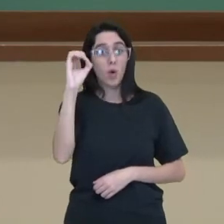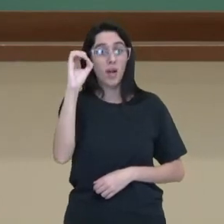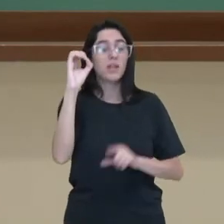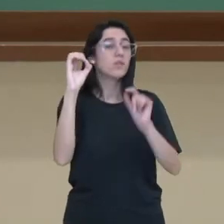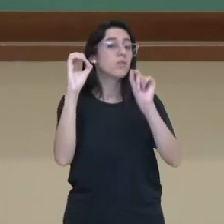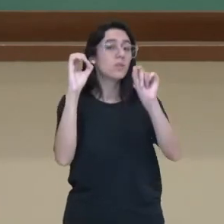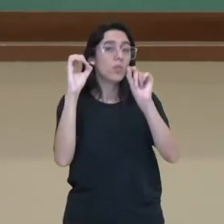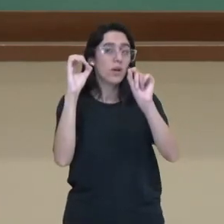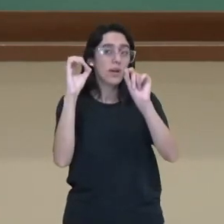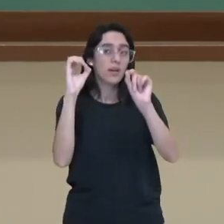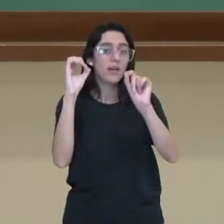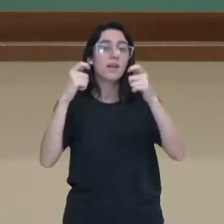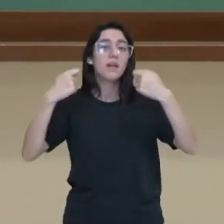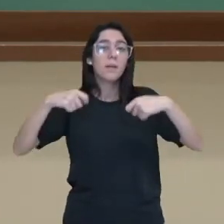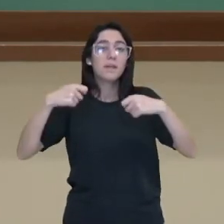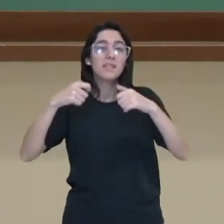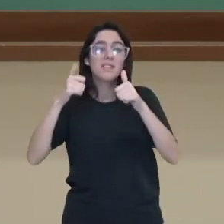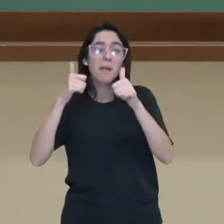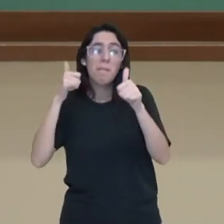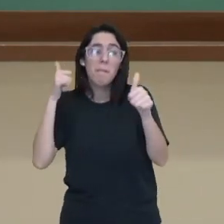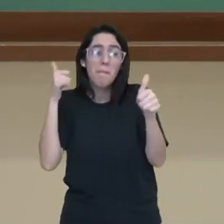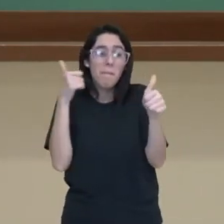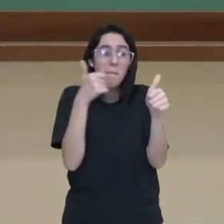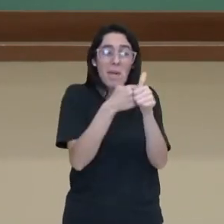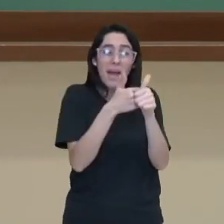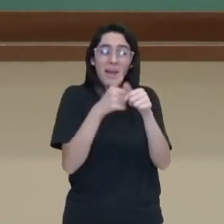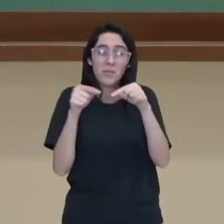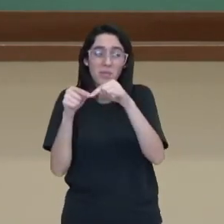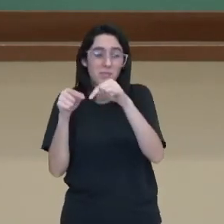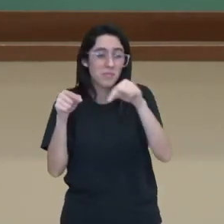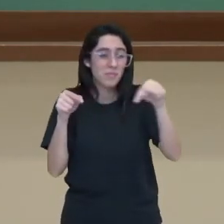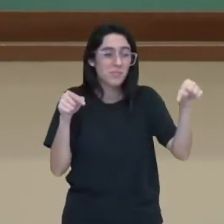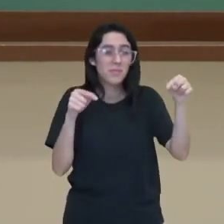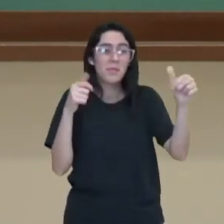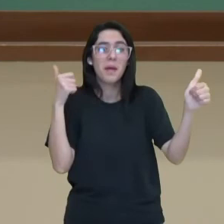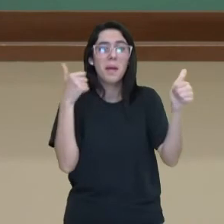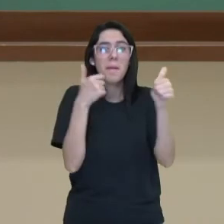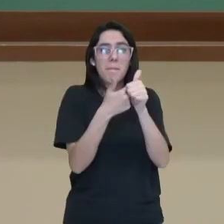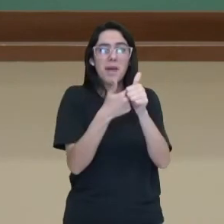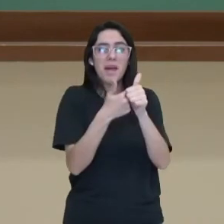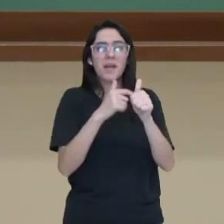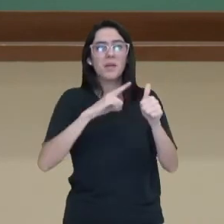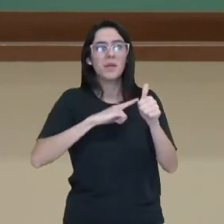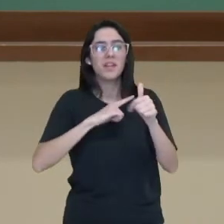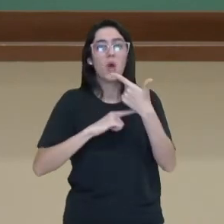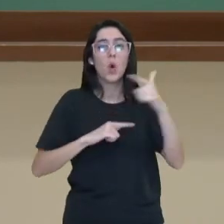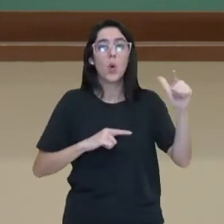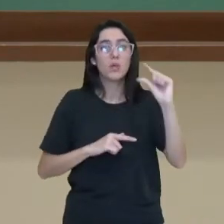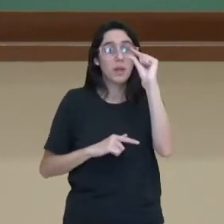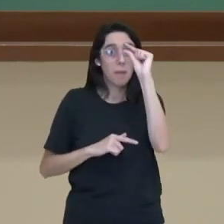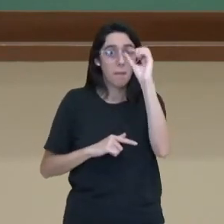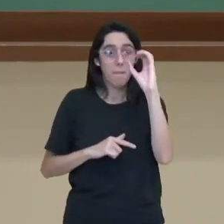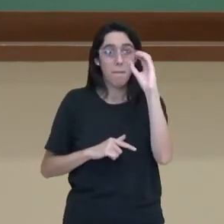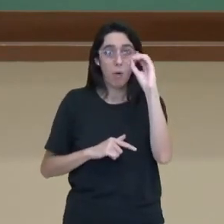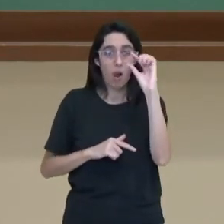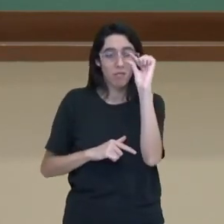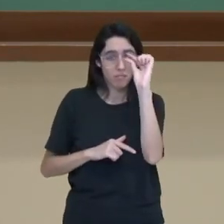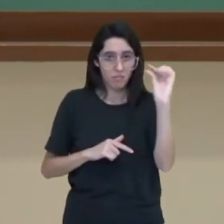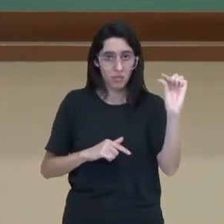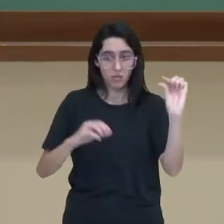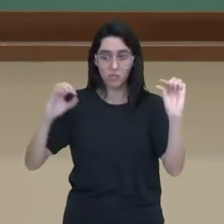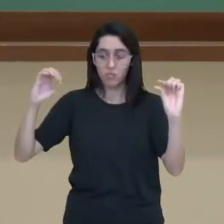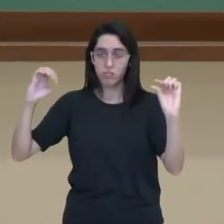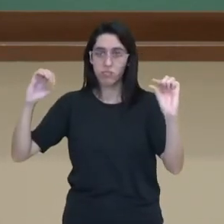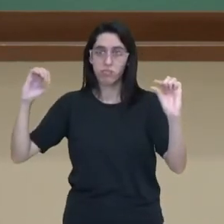mas deixá-las o mais próximo possível do balim, que é uma outra bola menor, né? Então, primeiro